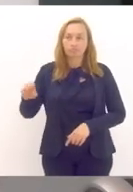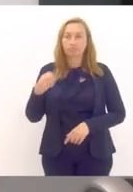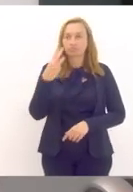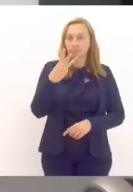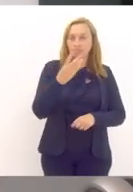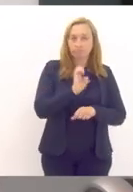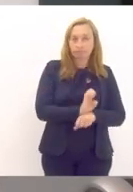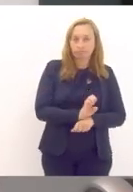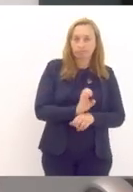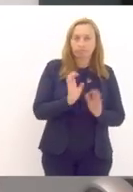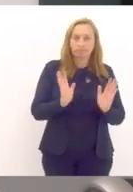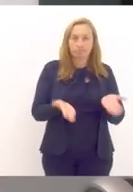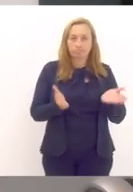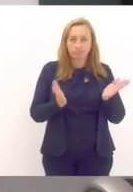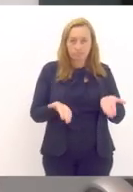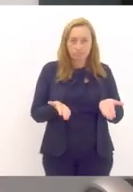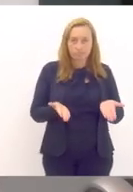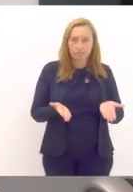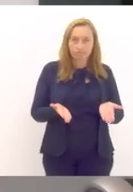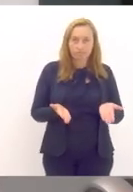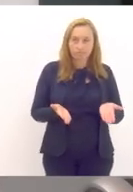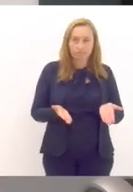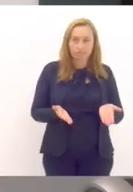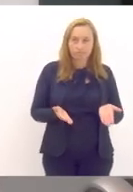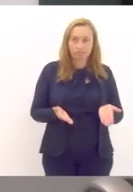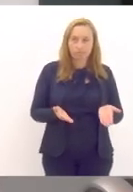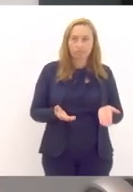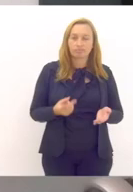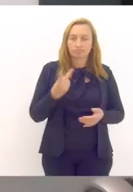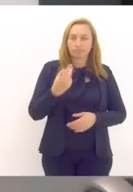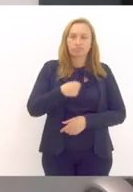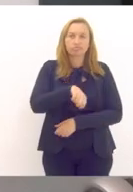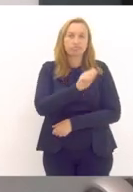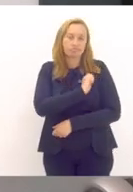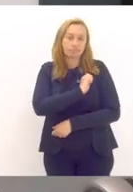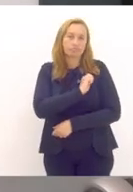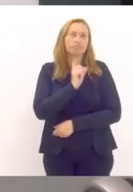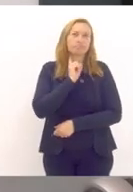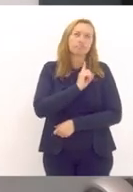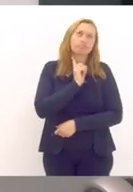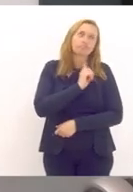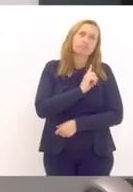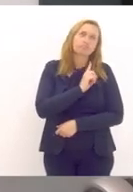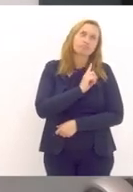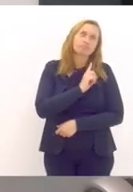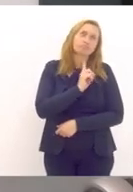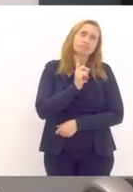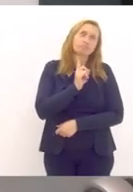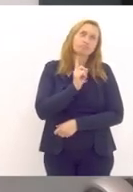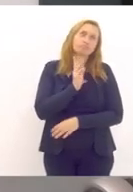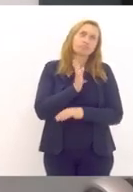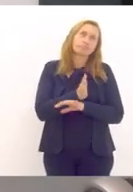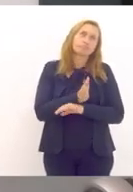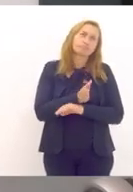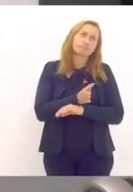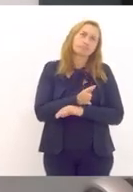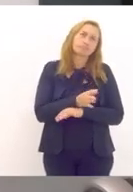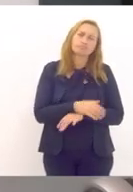hoje estão no regime, dois efetivamente, mas Minas em vias de entrar.